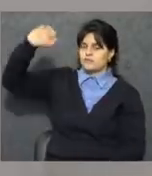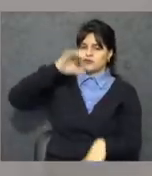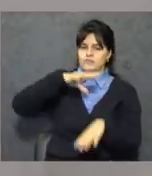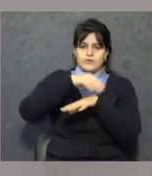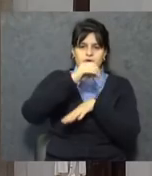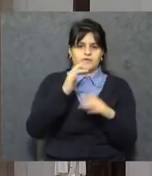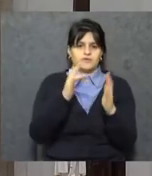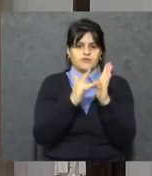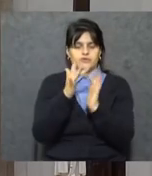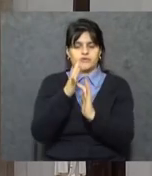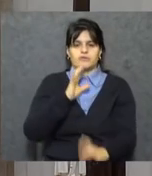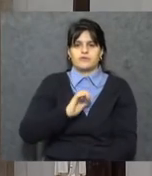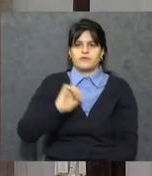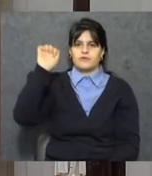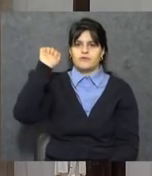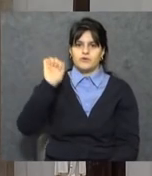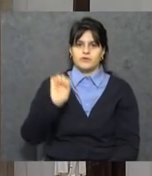Filho.